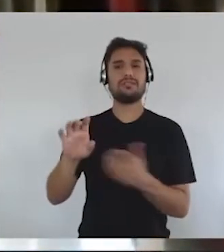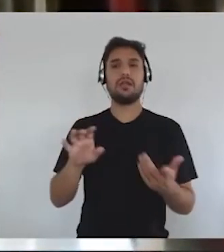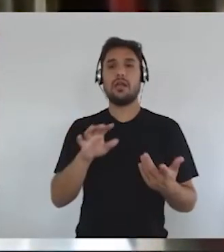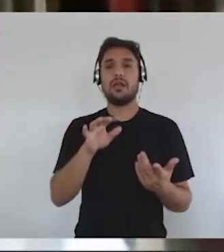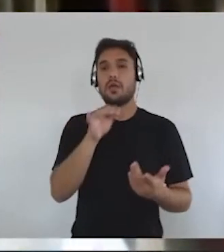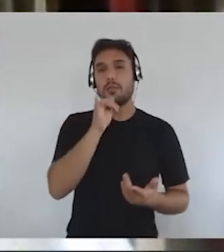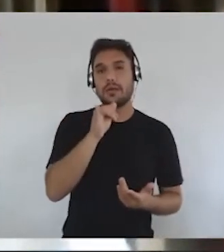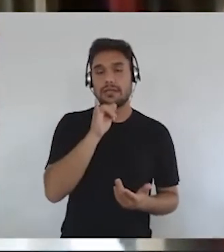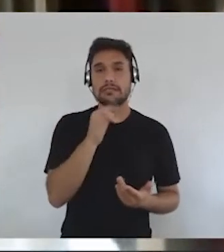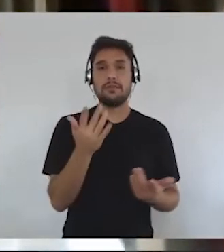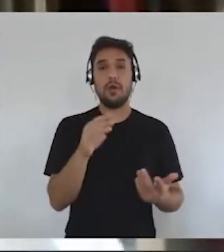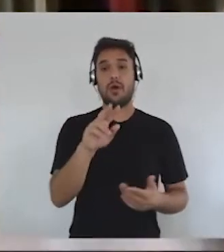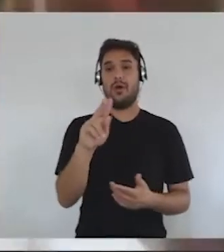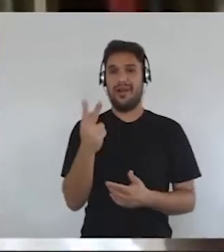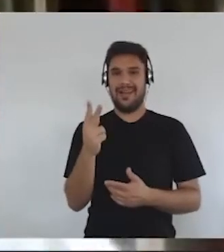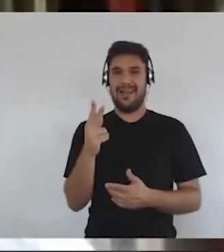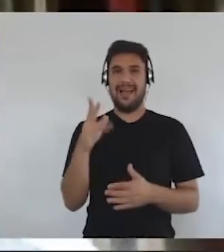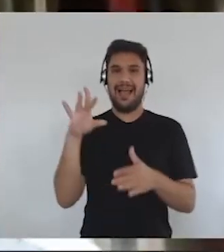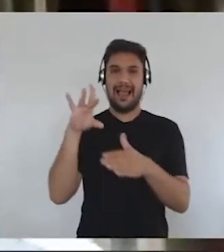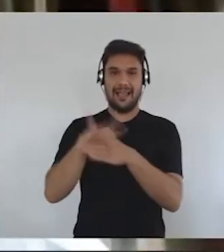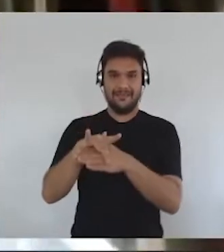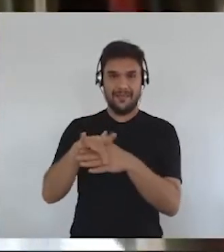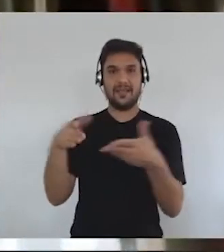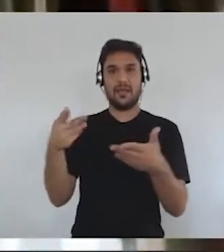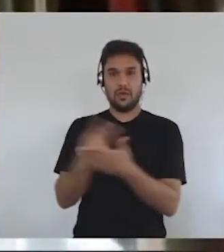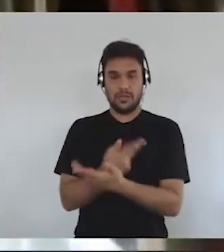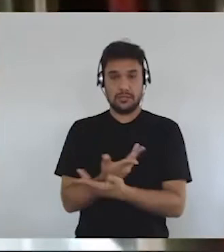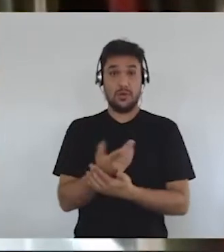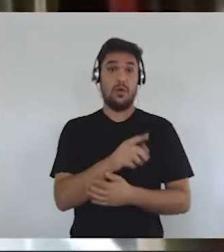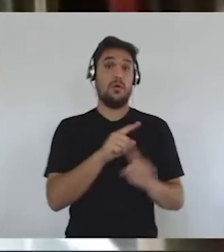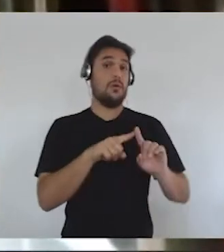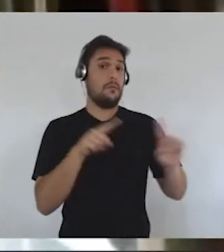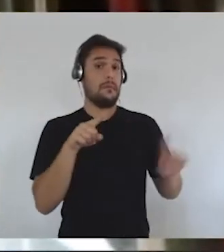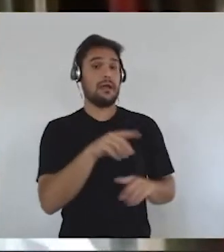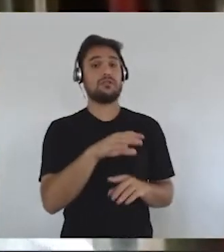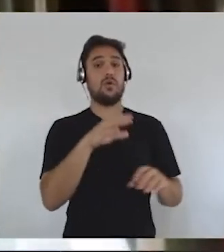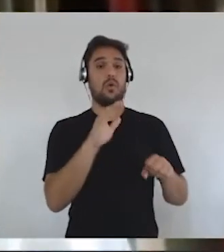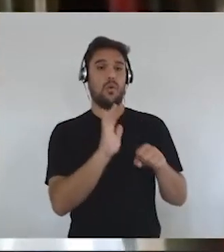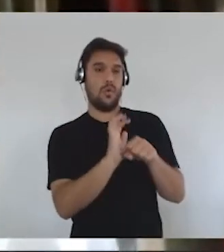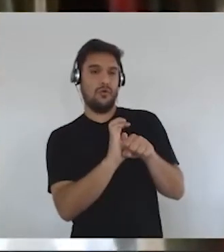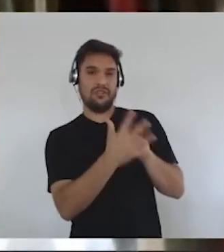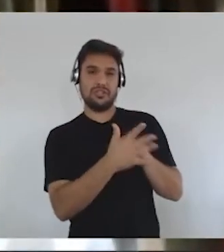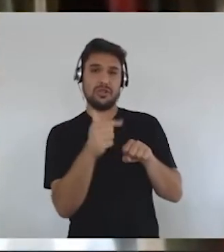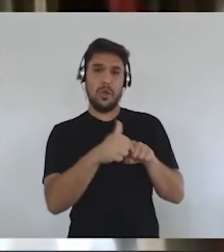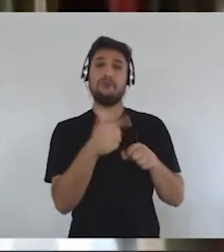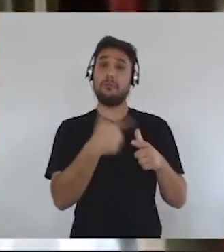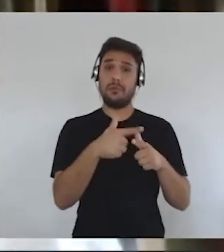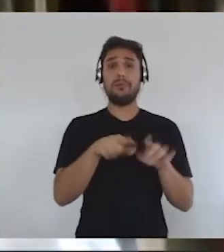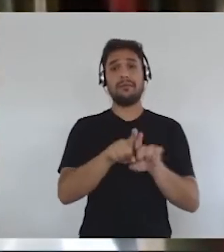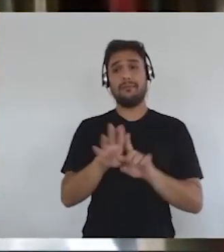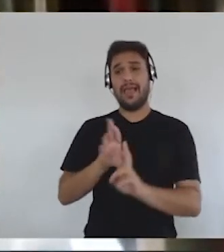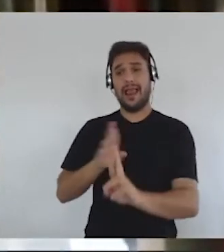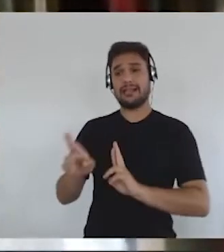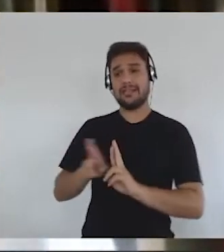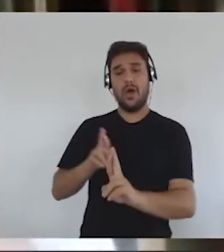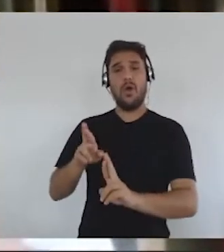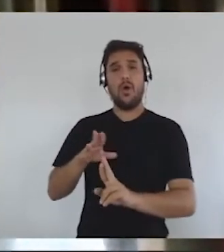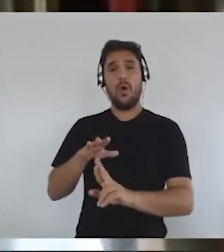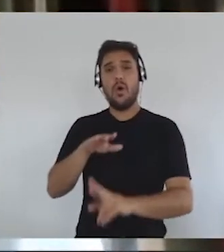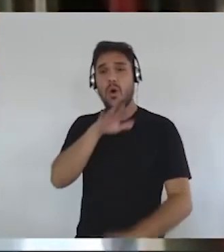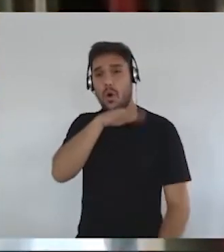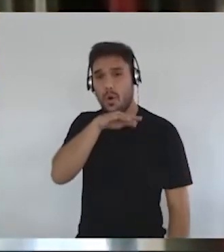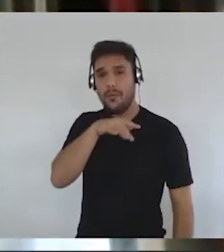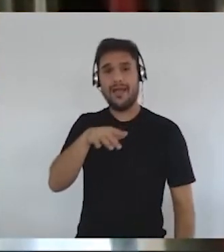caso olha o HIV, o que foi no mundo hoje. O caso da Covid-19 é um outro problema zoonótico, do morcego que passou